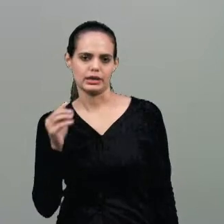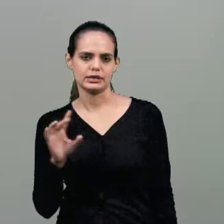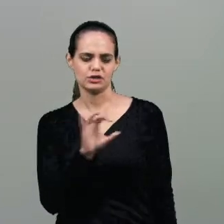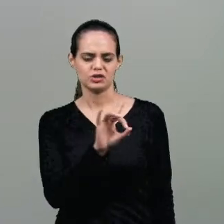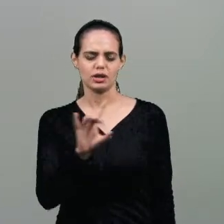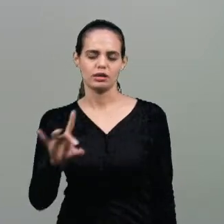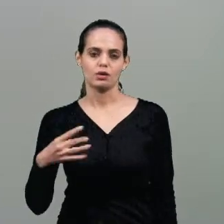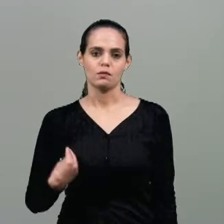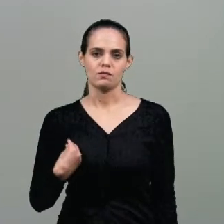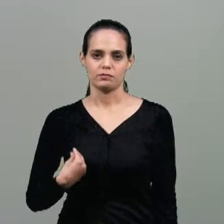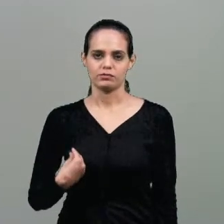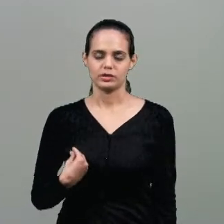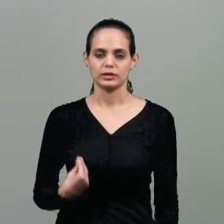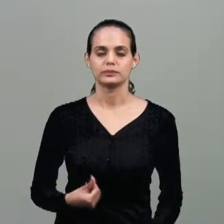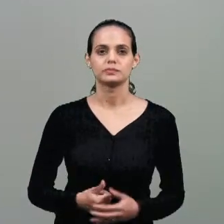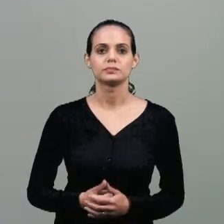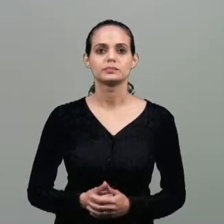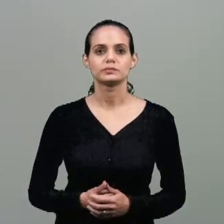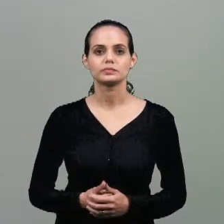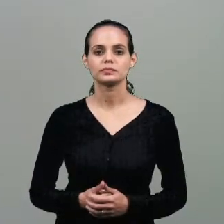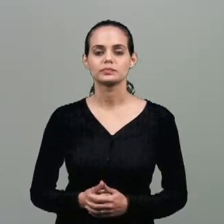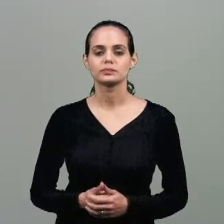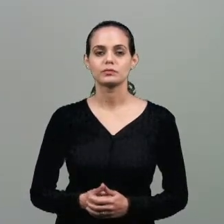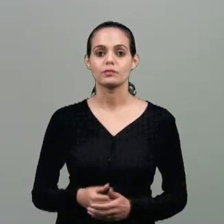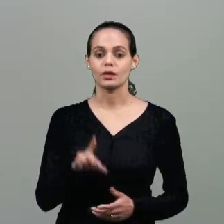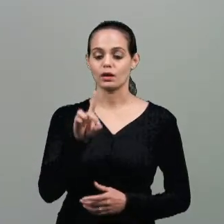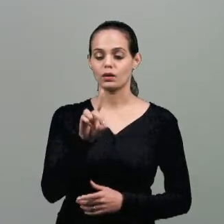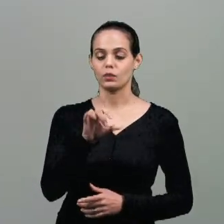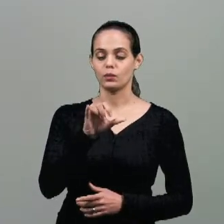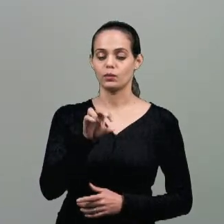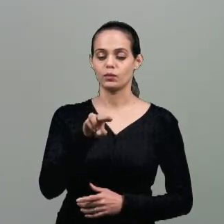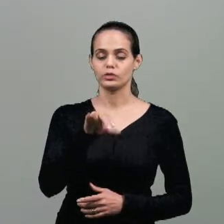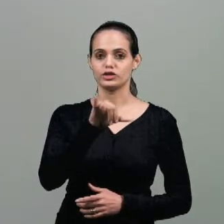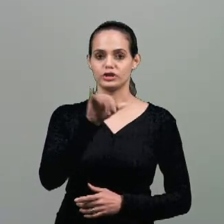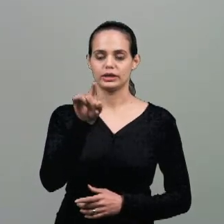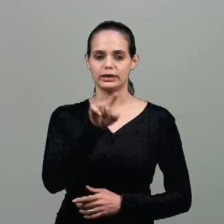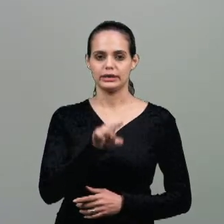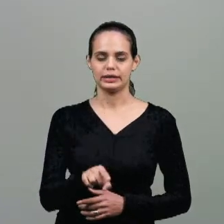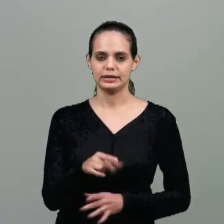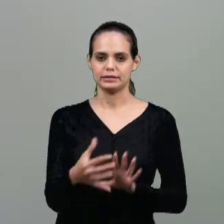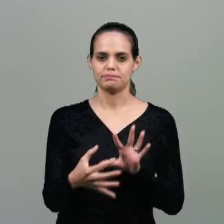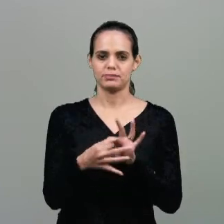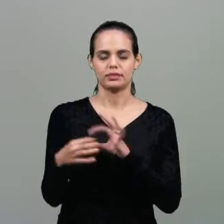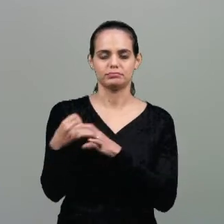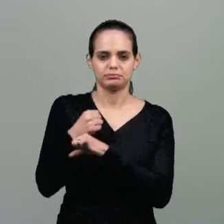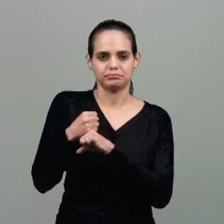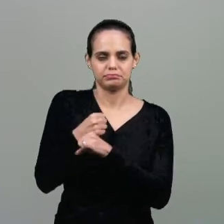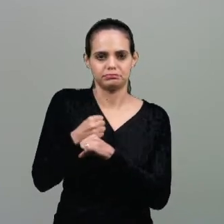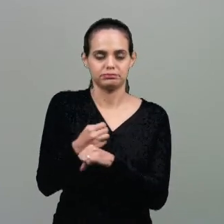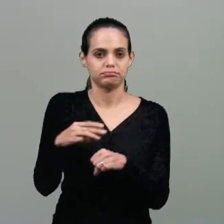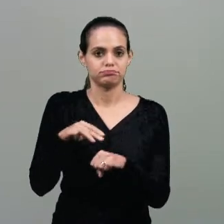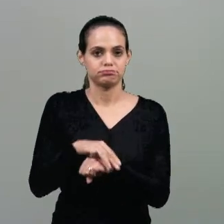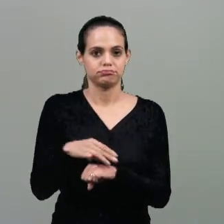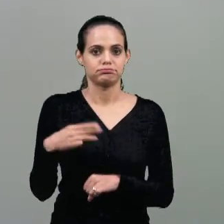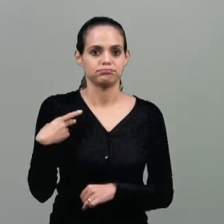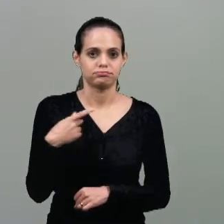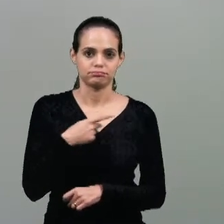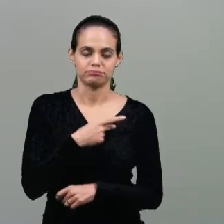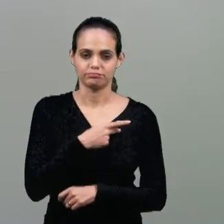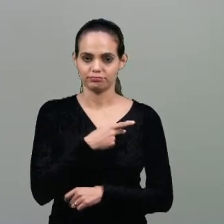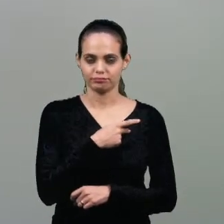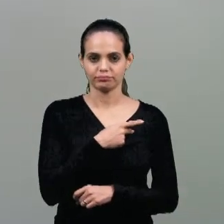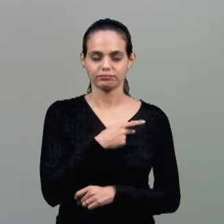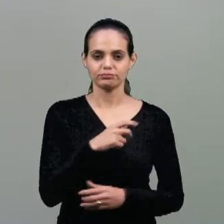que eu linko, Diniz, ao tempo de ministério, a pergunta sobre o tempo de ministério. Nessas